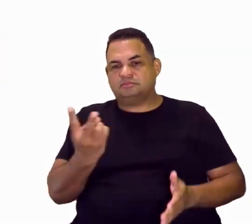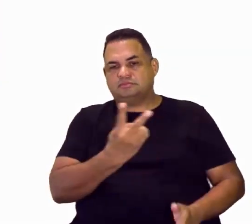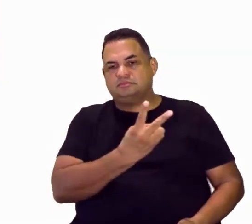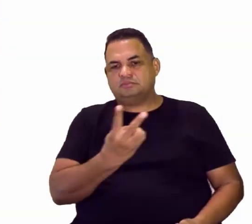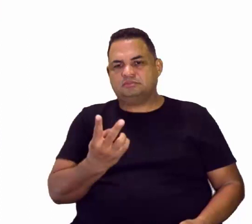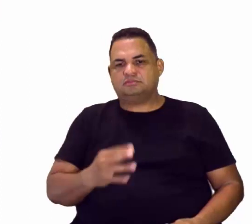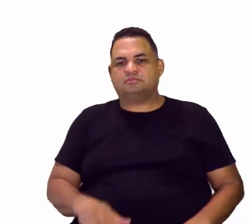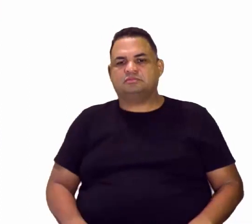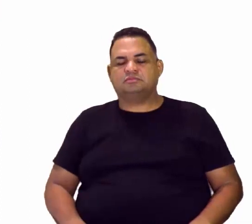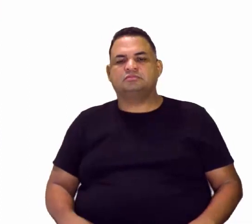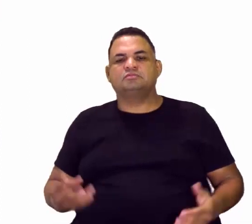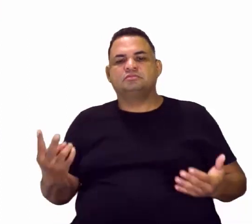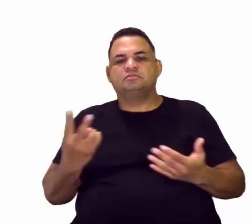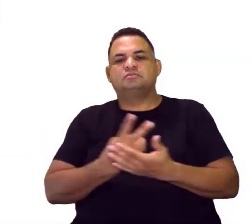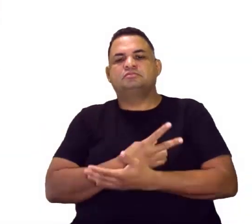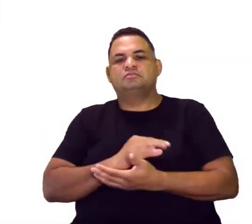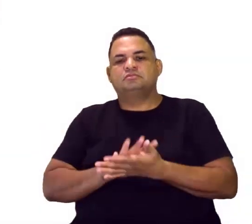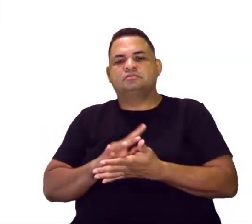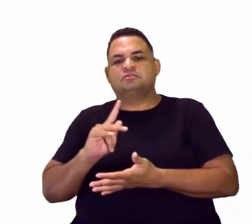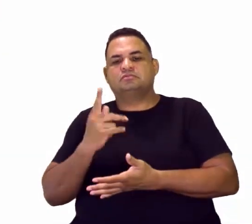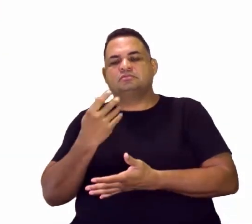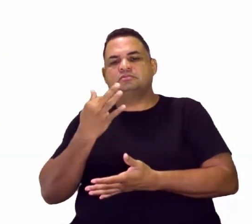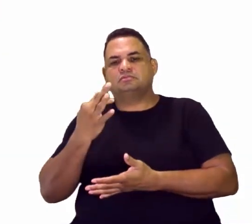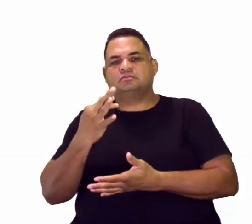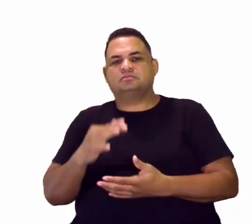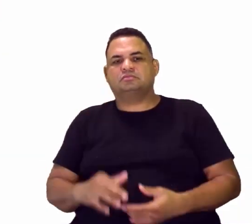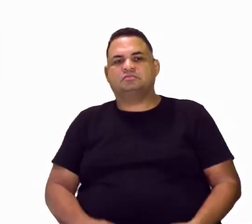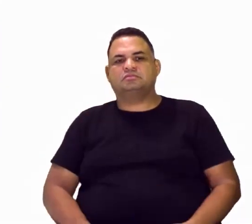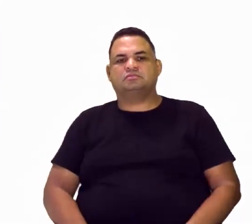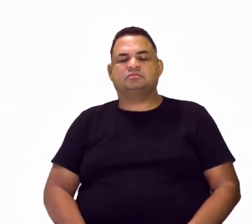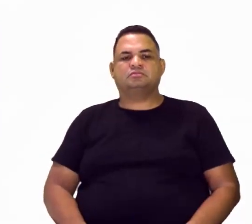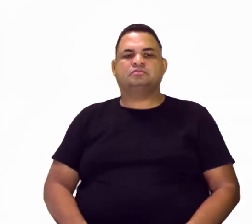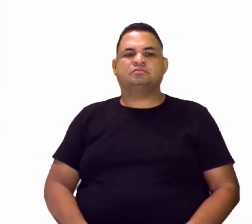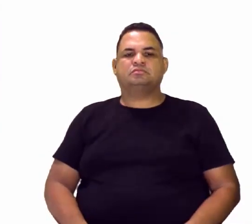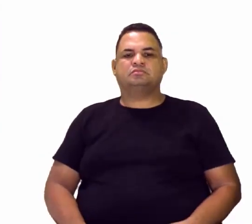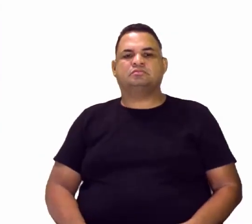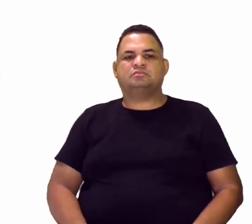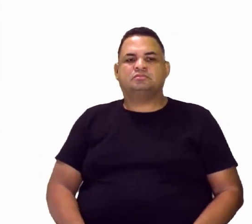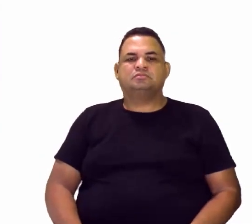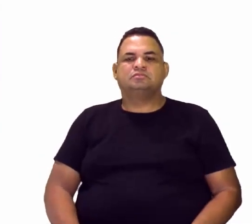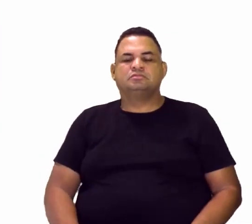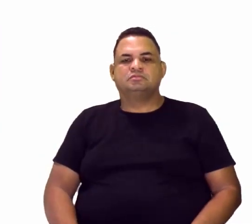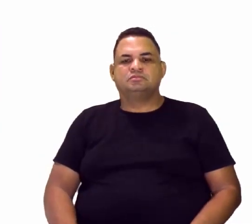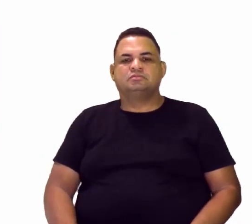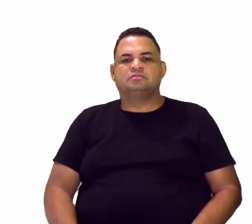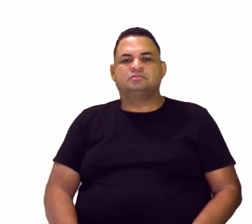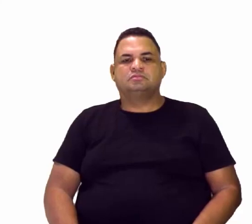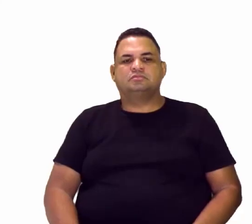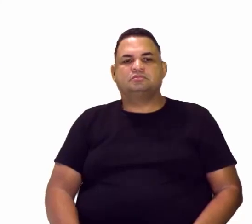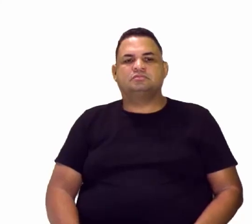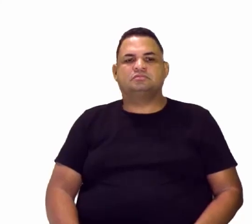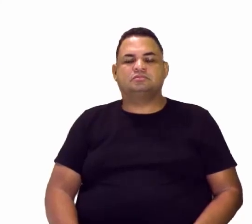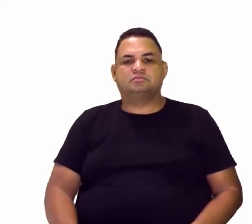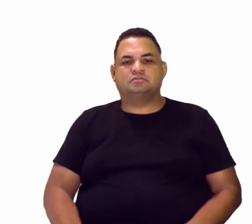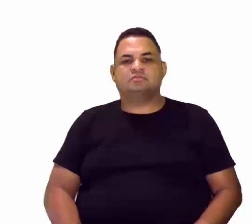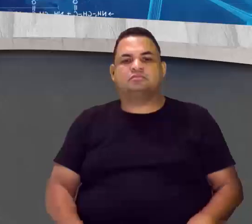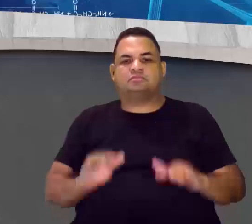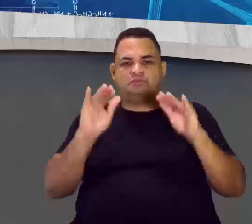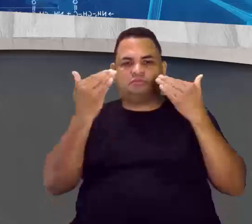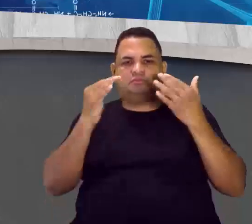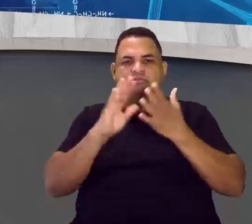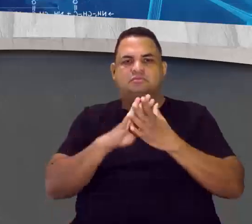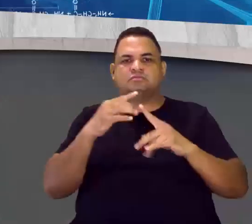de hidrogênio que ocorrem no HF, que nós vimos dentro da aula, né, professor? Exatamente, professora Sabrina. Então, meu caro aluno, fique ligado, porque